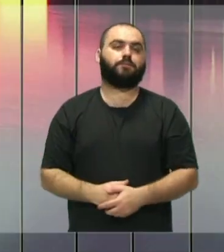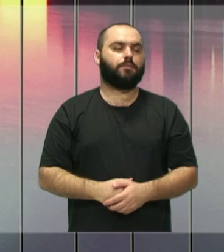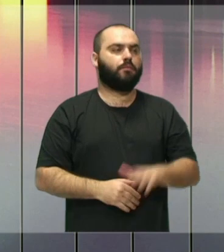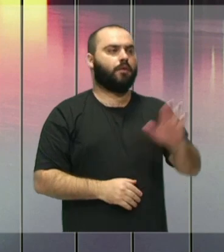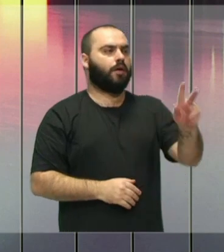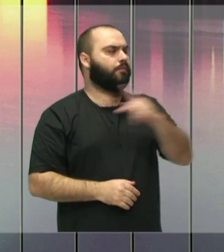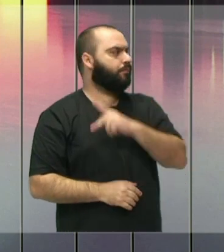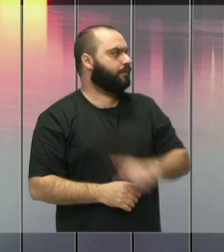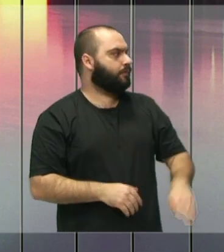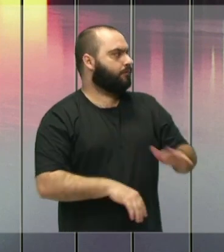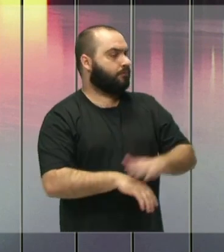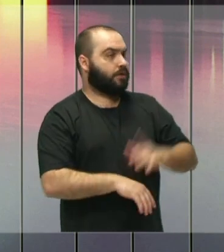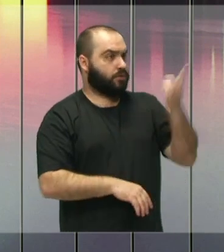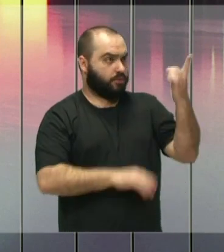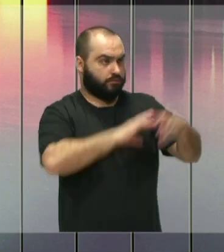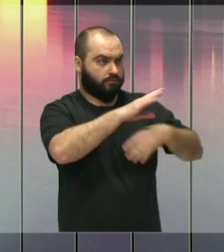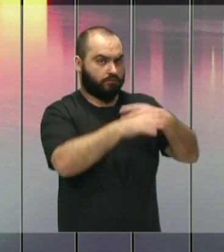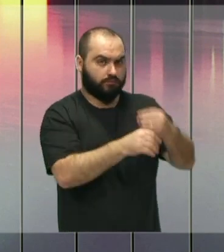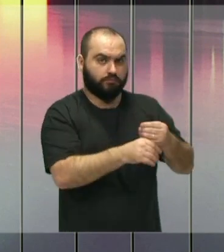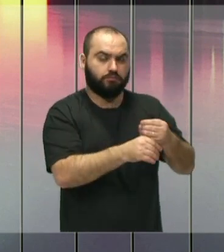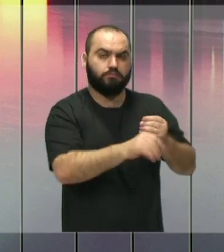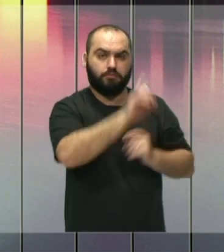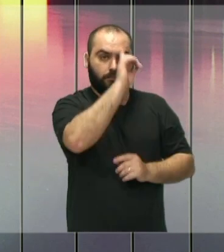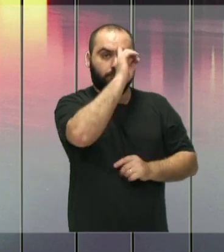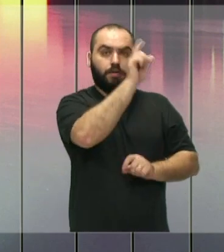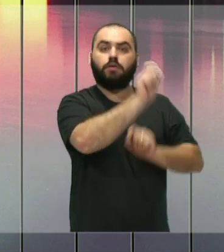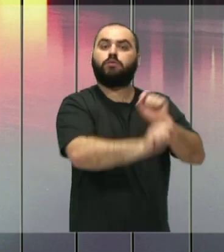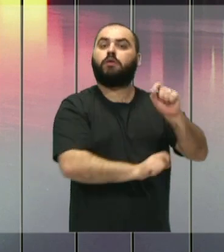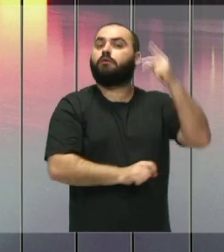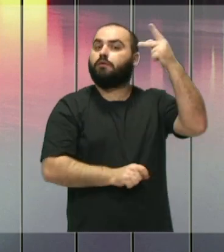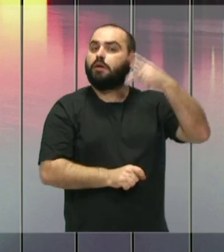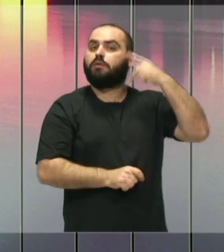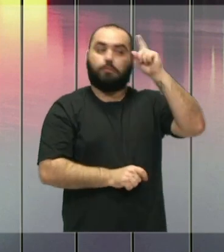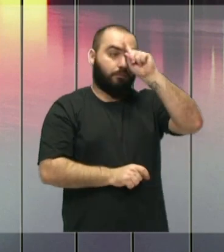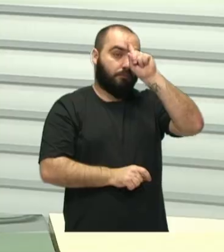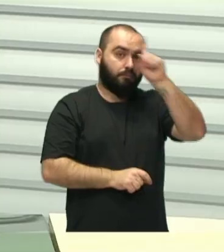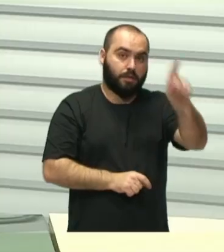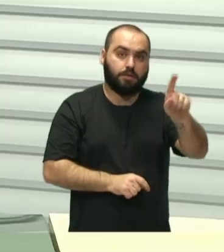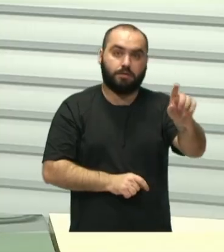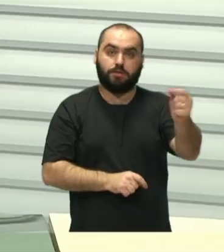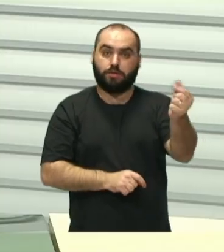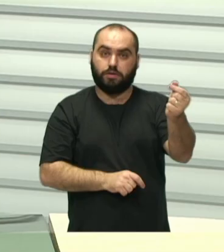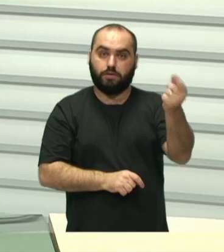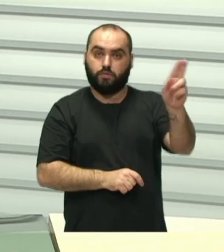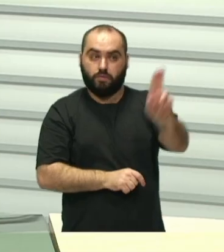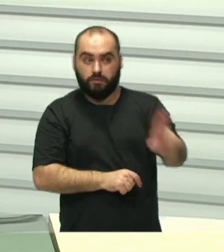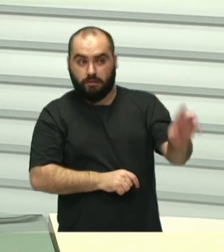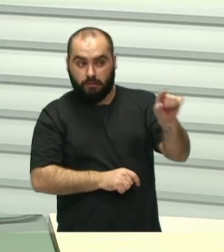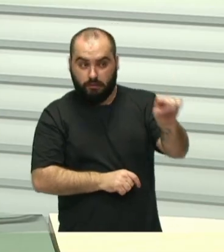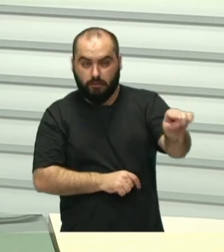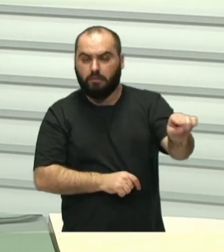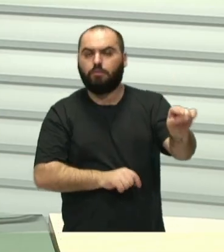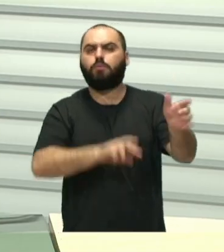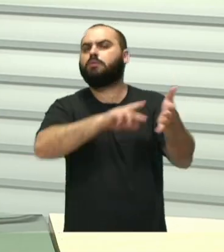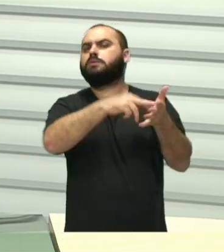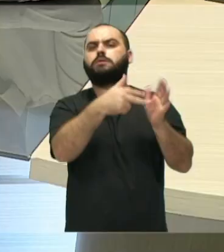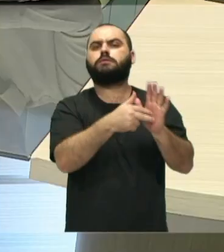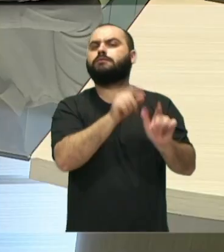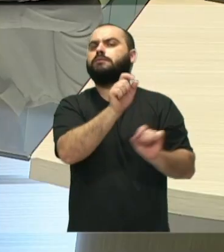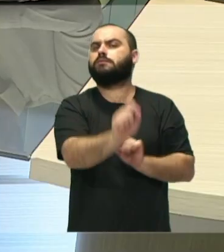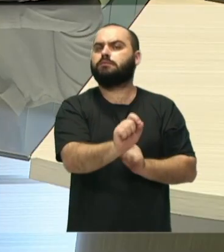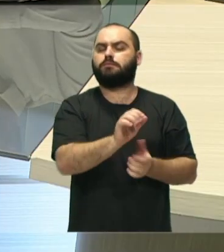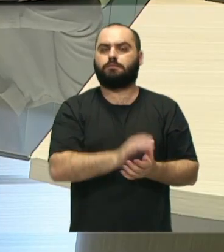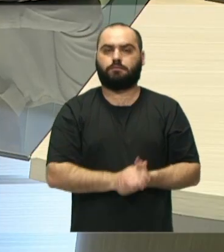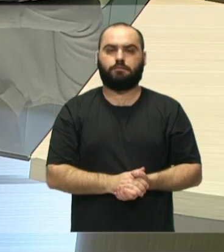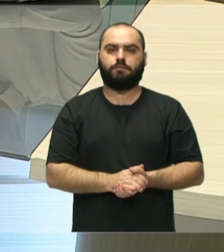outra emenda à lei orgânica instituiu emendas impositivas no orçamento do município como vai funcionar esse dispositivo que vale